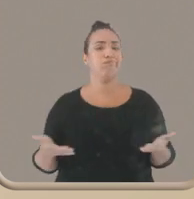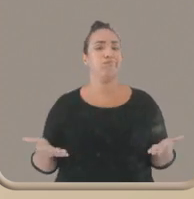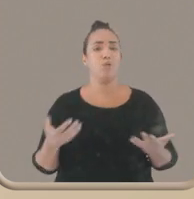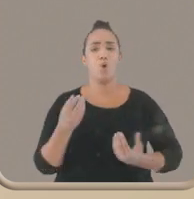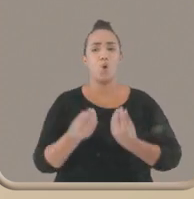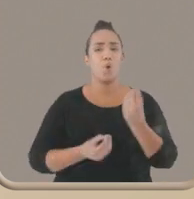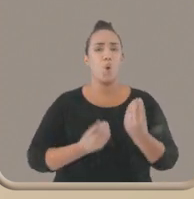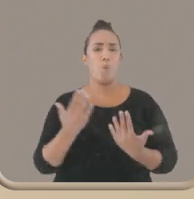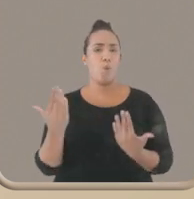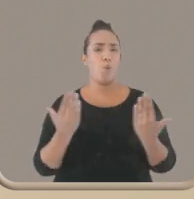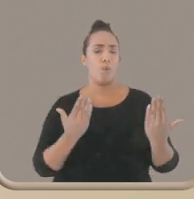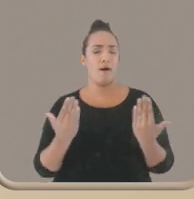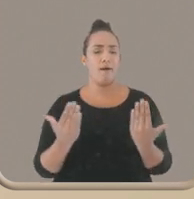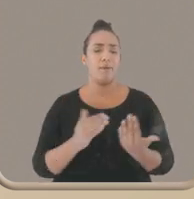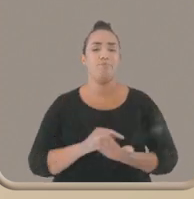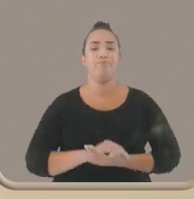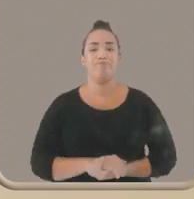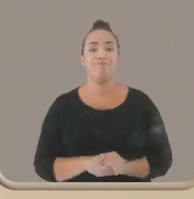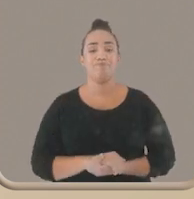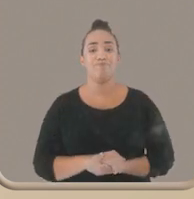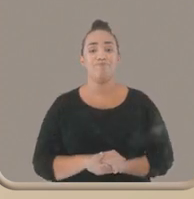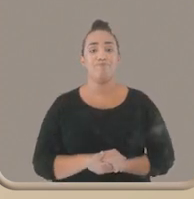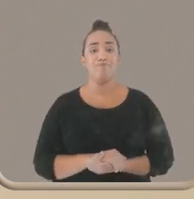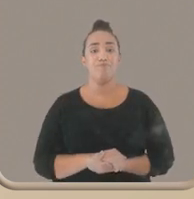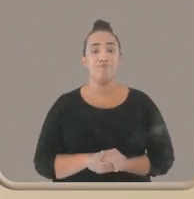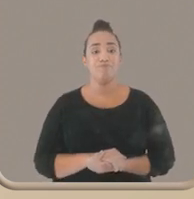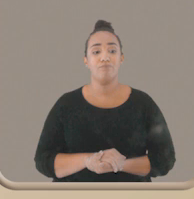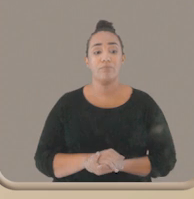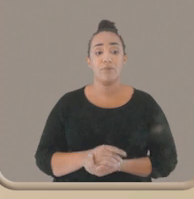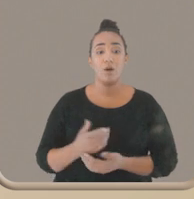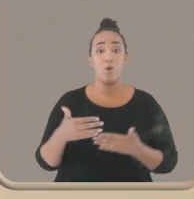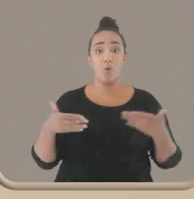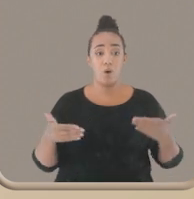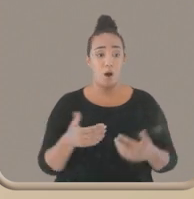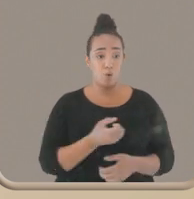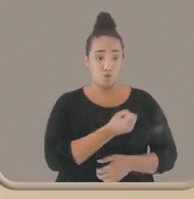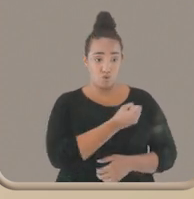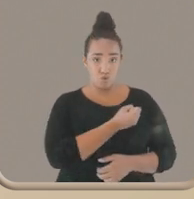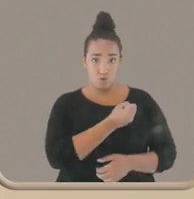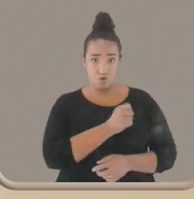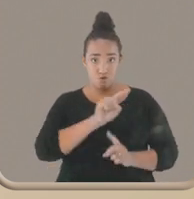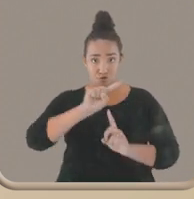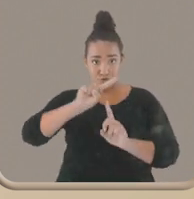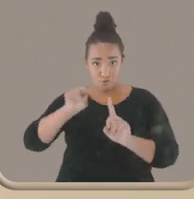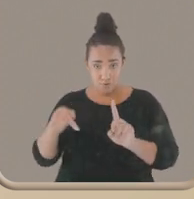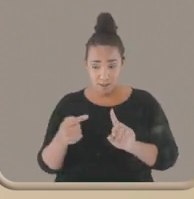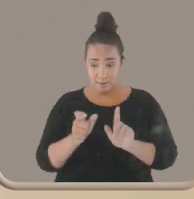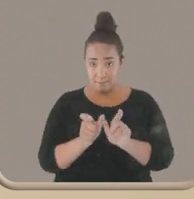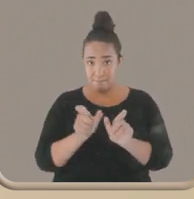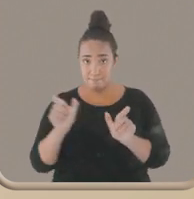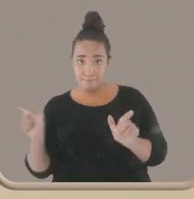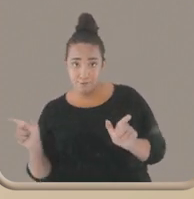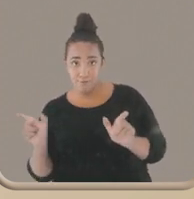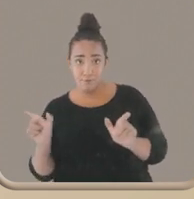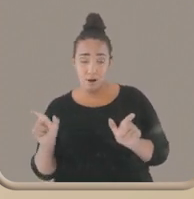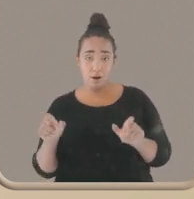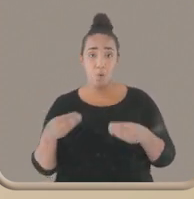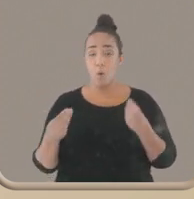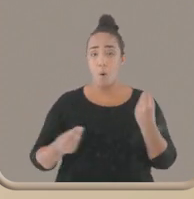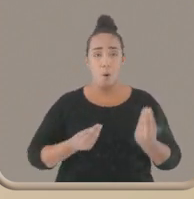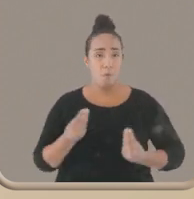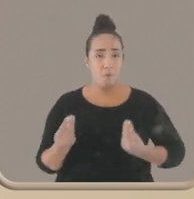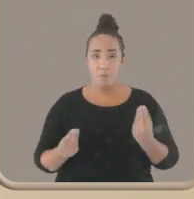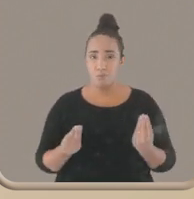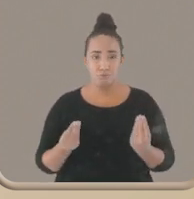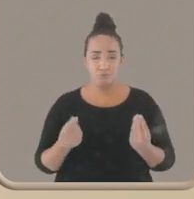maior? Como eu faço essa comparação? Será que é o número que tem mais casas na parte decimal? Ou